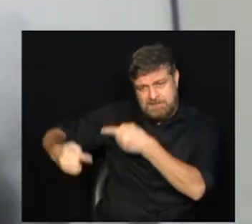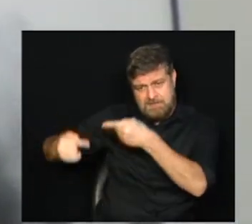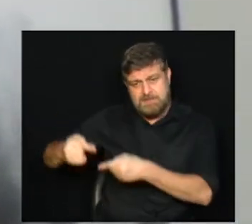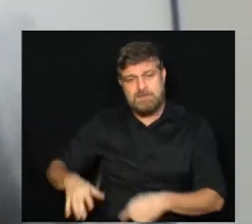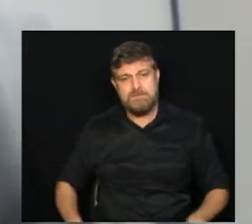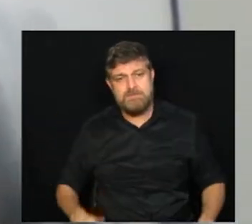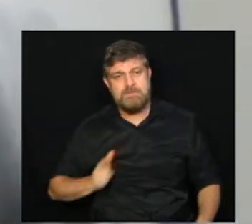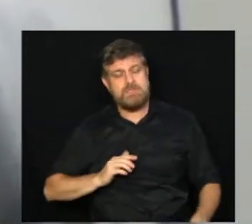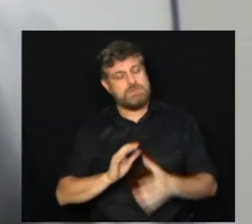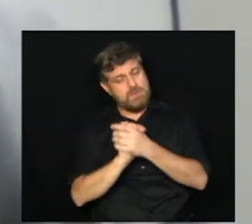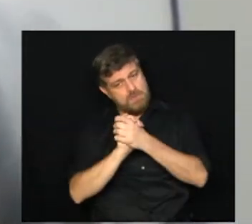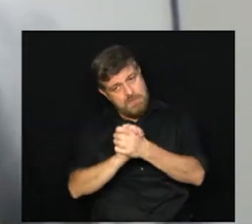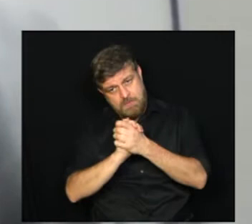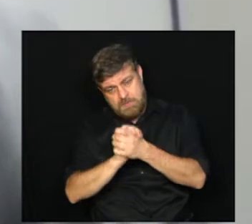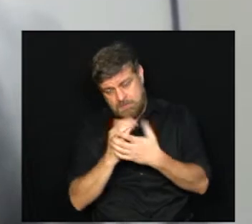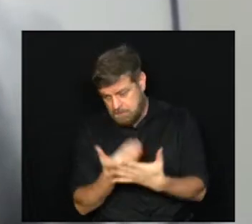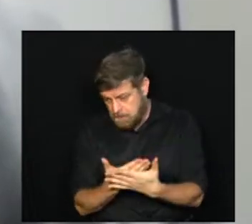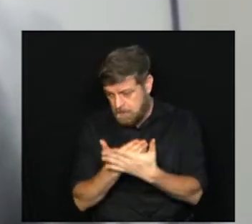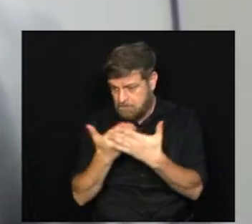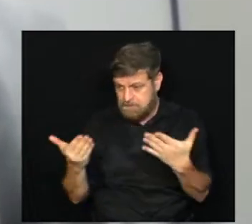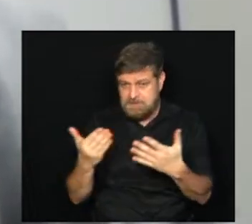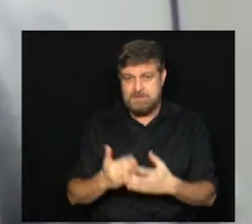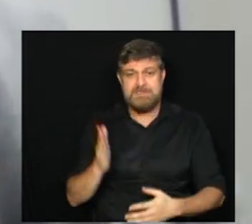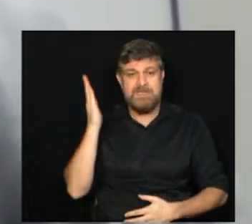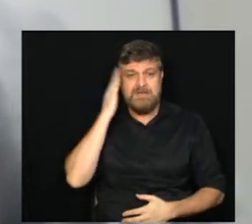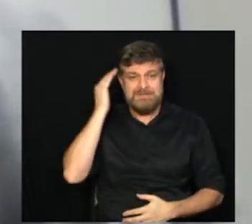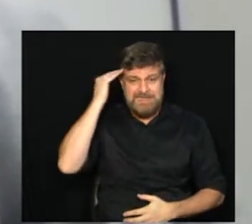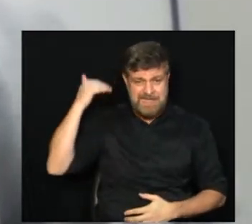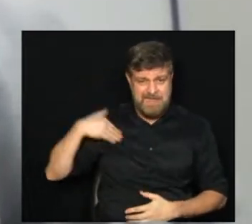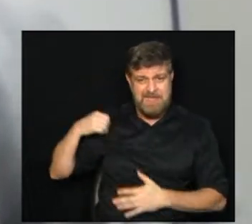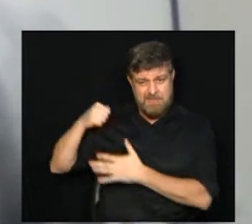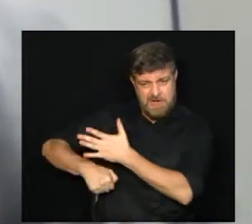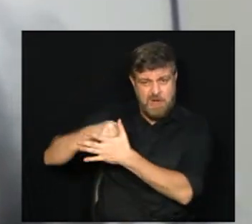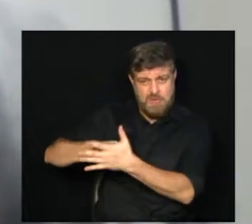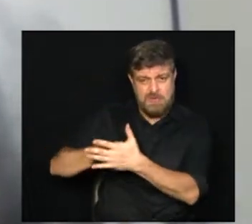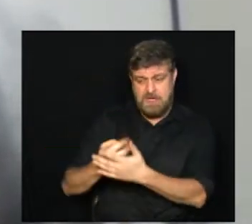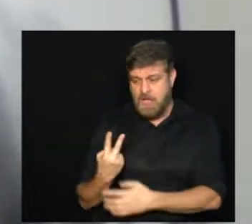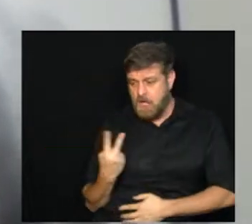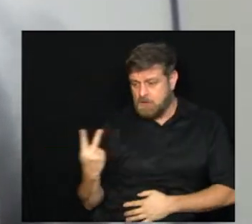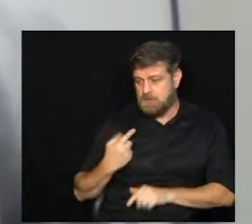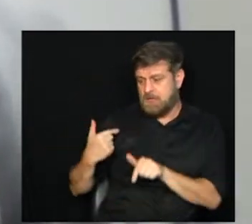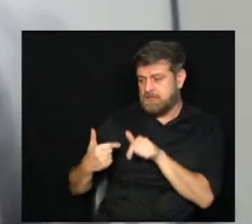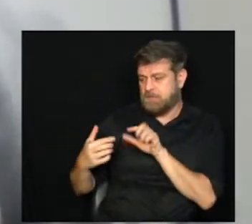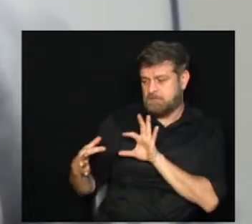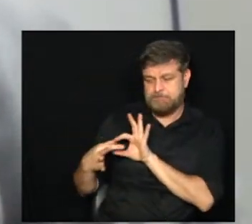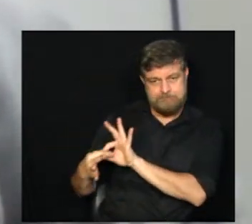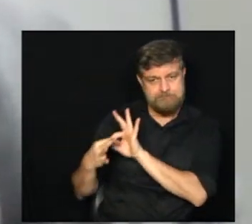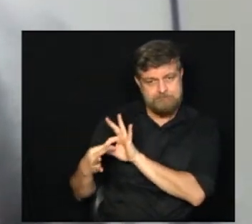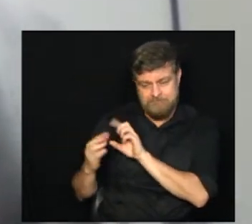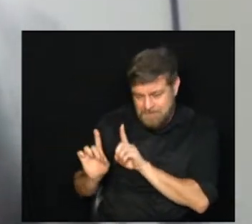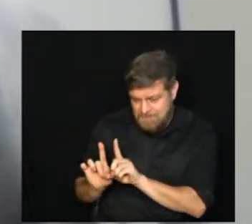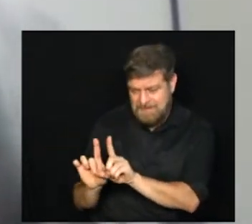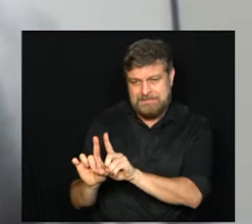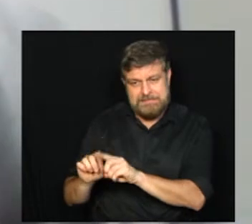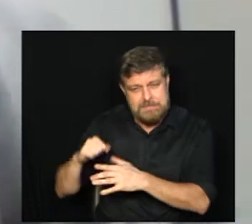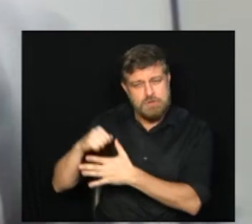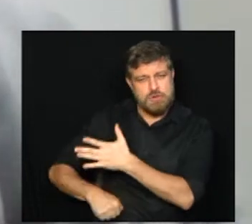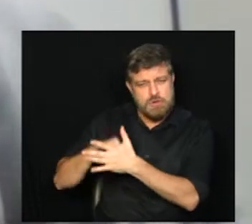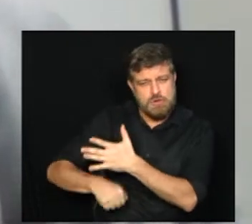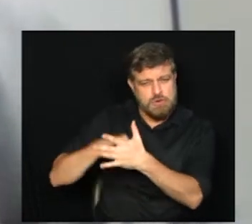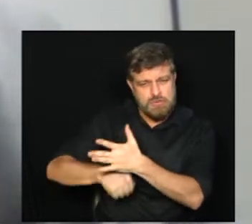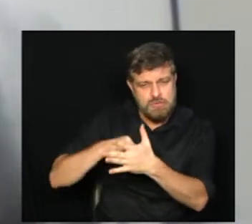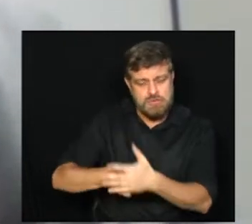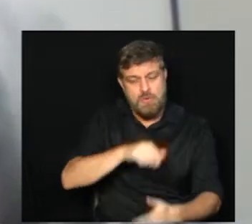gostaria de parabenizar vocês todos. Eu sei que a Débora é de luta, porque eu trabalhei junto com a Débora e a gente lutou bastante com relação à questão de